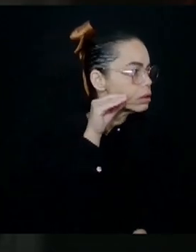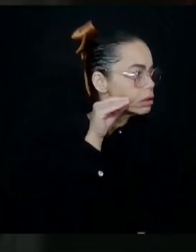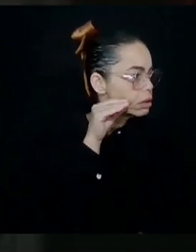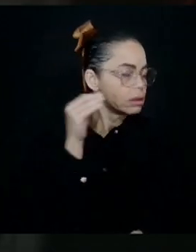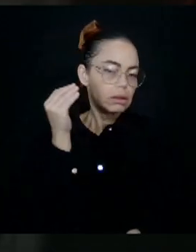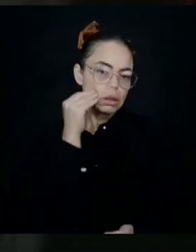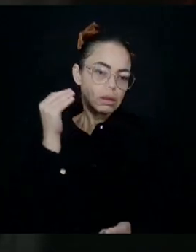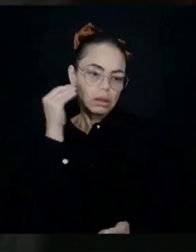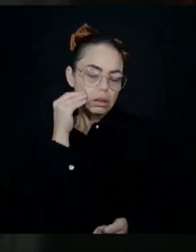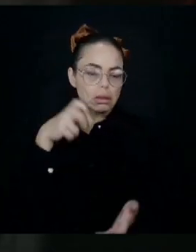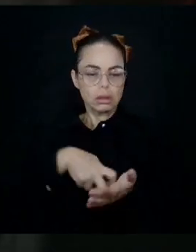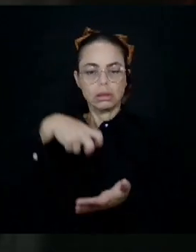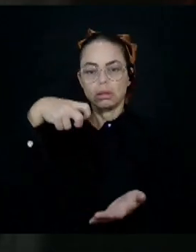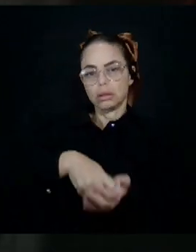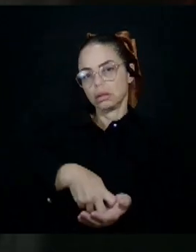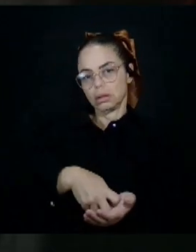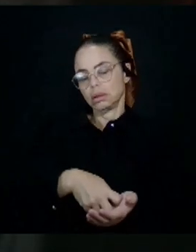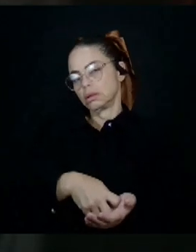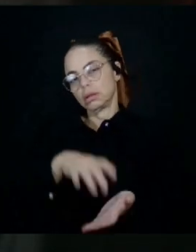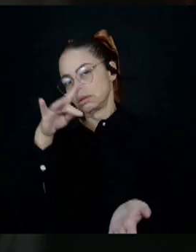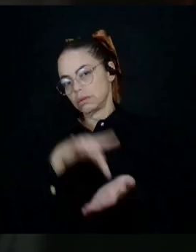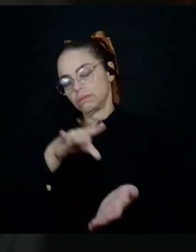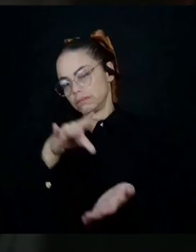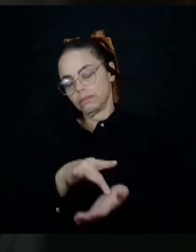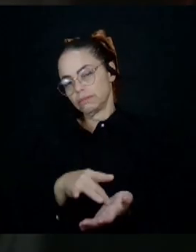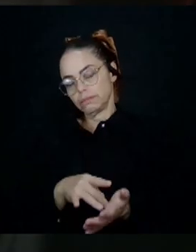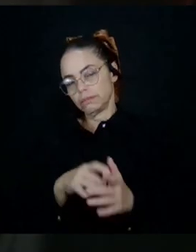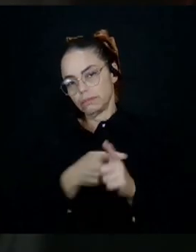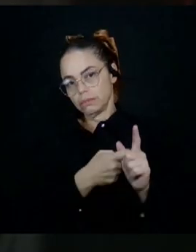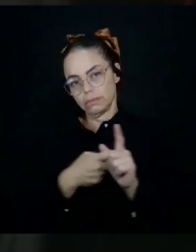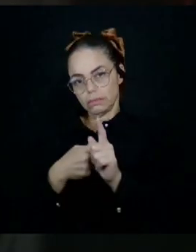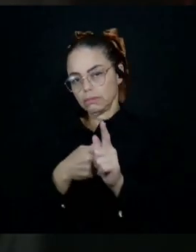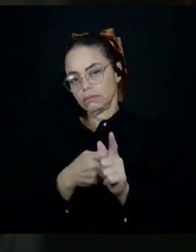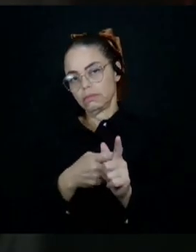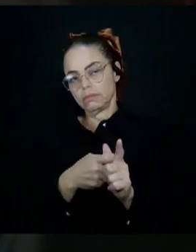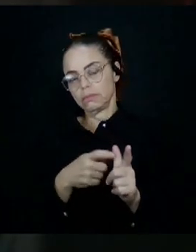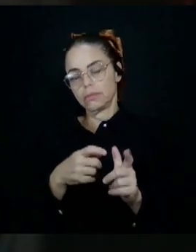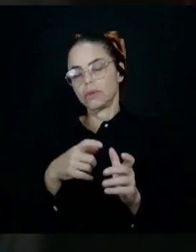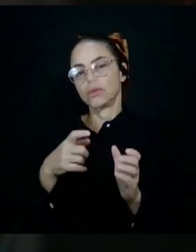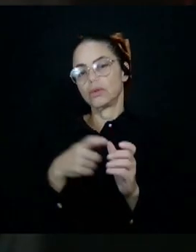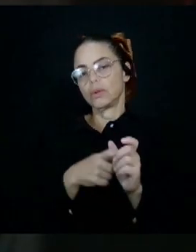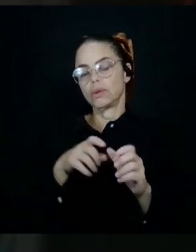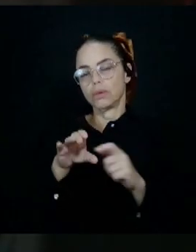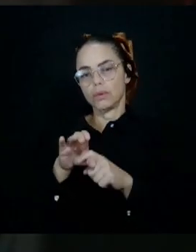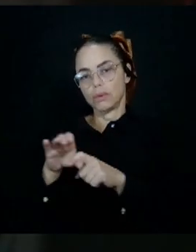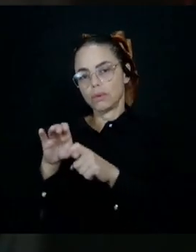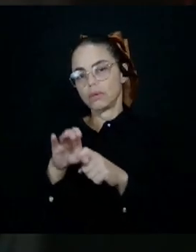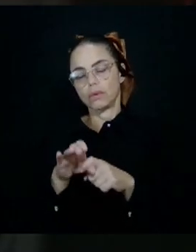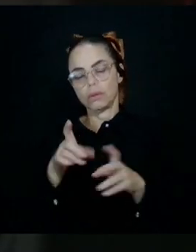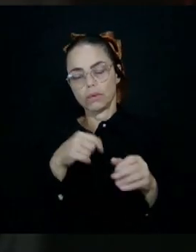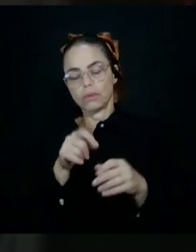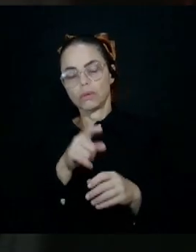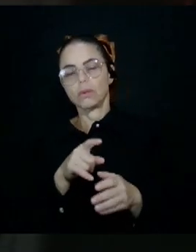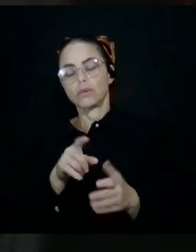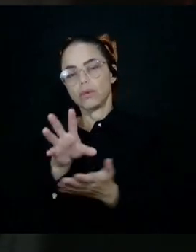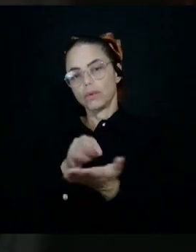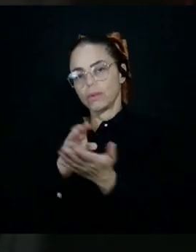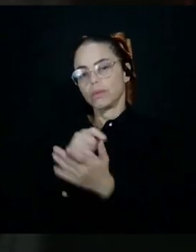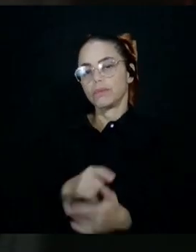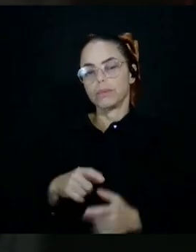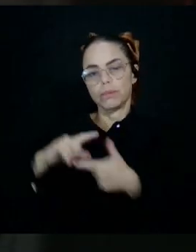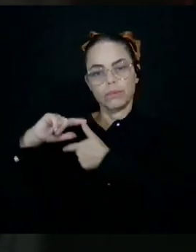ser autêntica e não depende da validação, do modelo tradicional que as pessoas querem